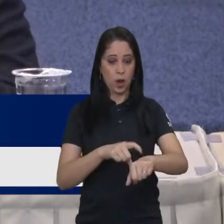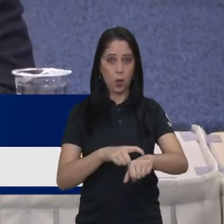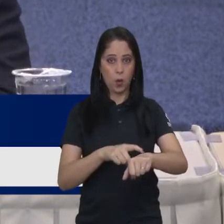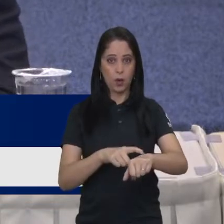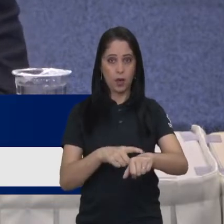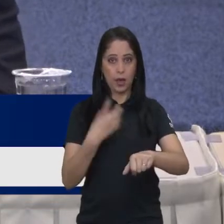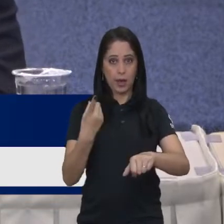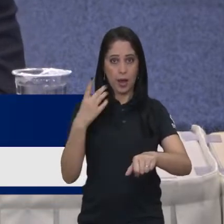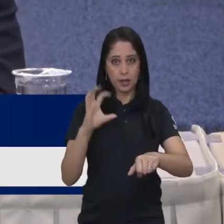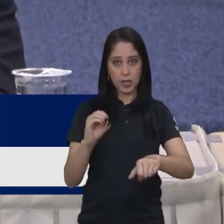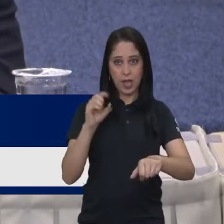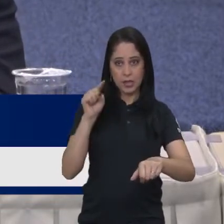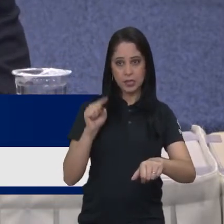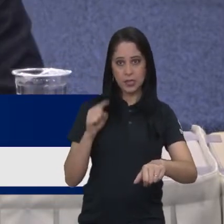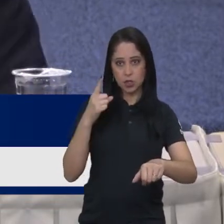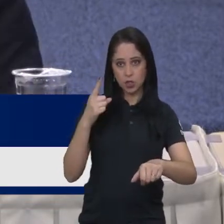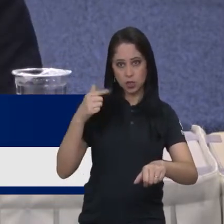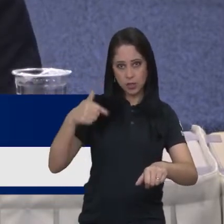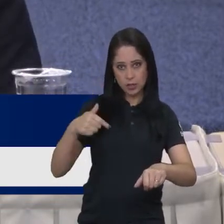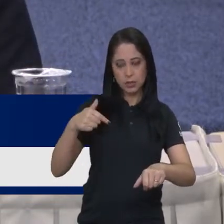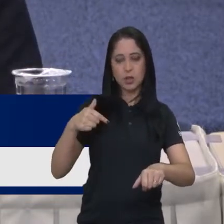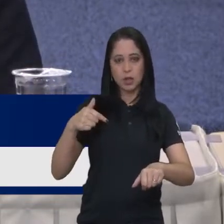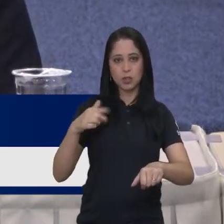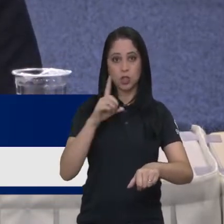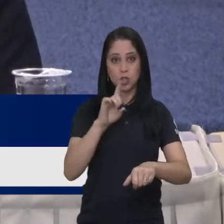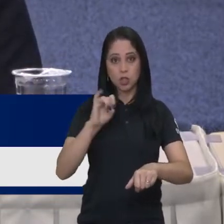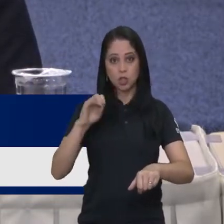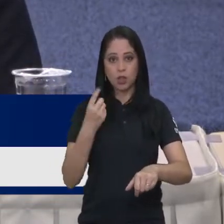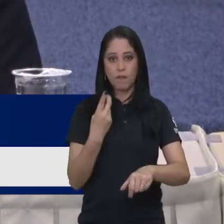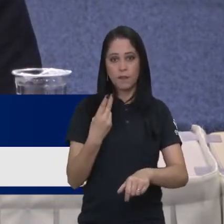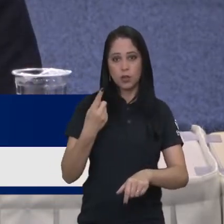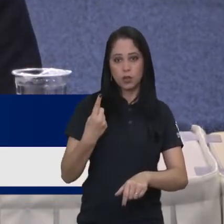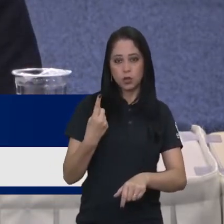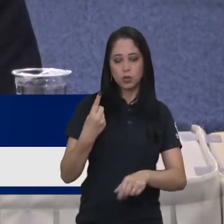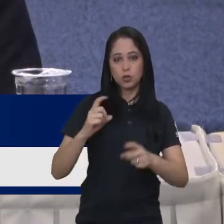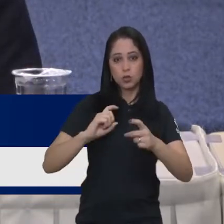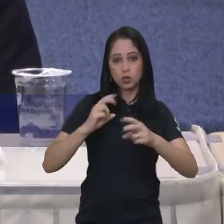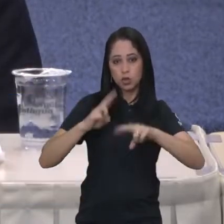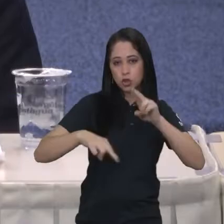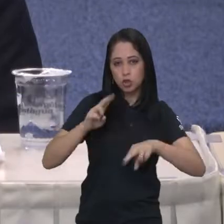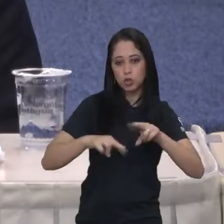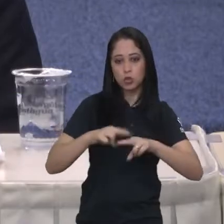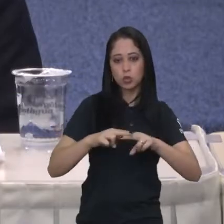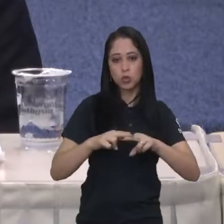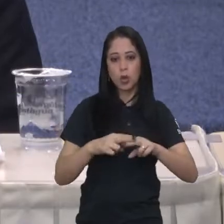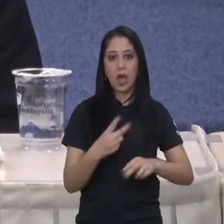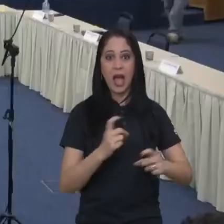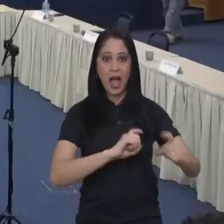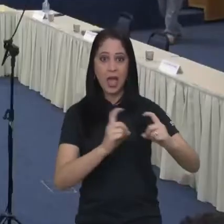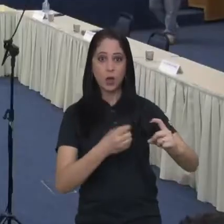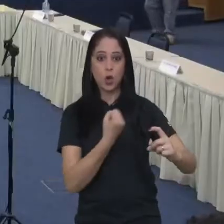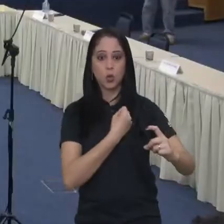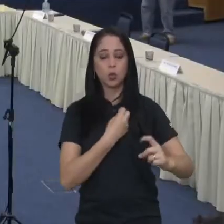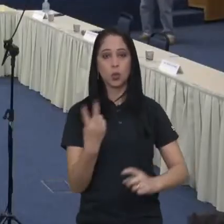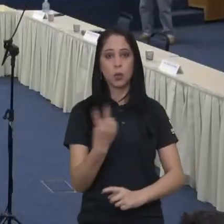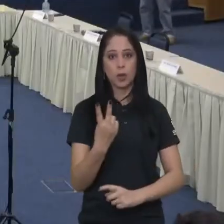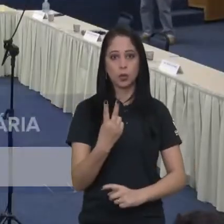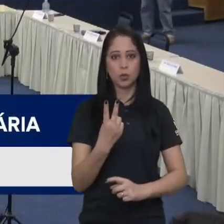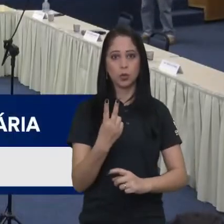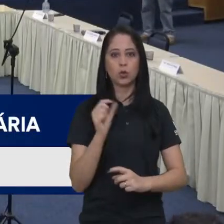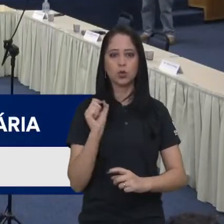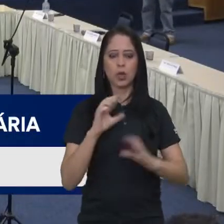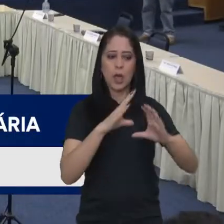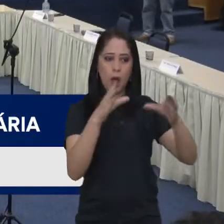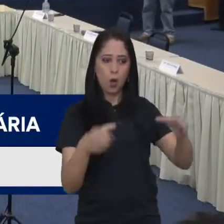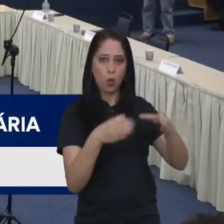10h17 do dia 21 de junho a segunda reunião da Comissão Especial